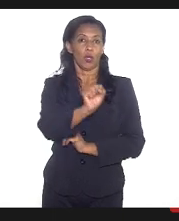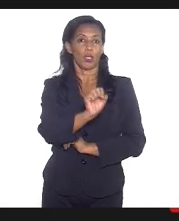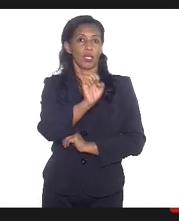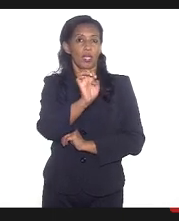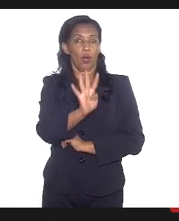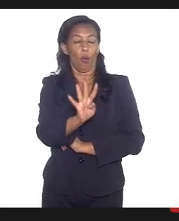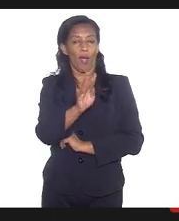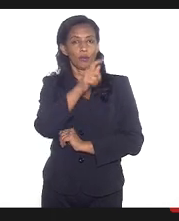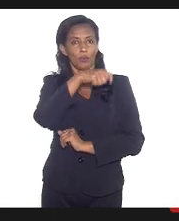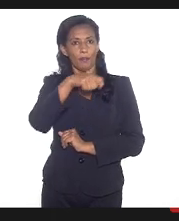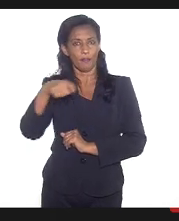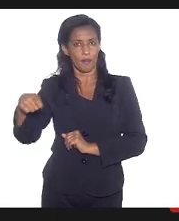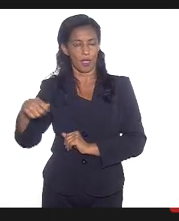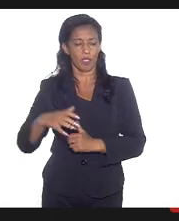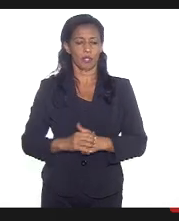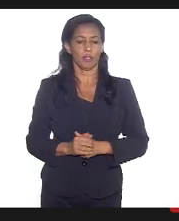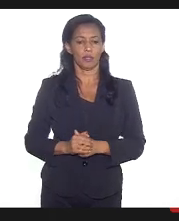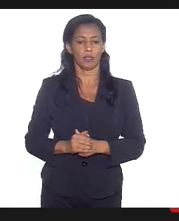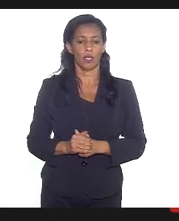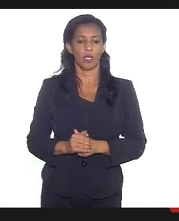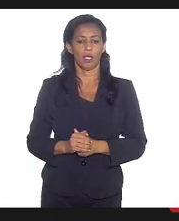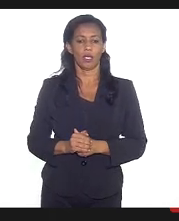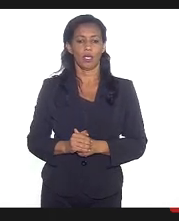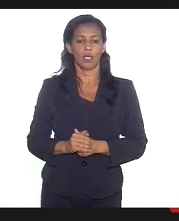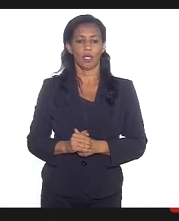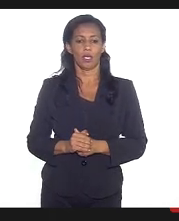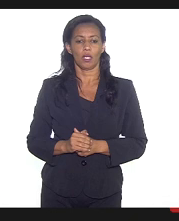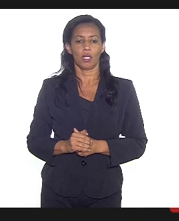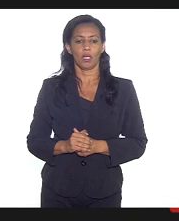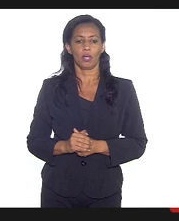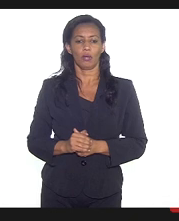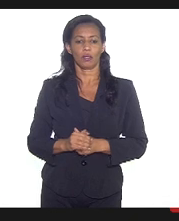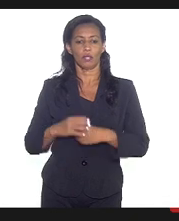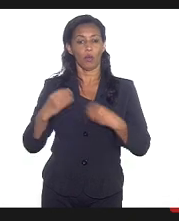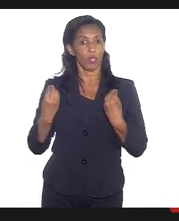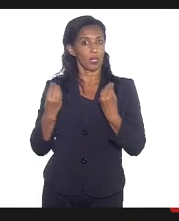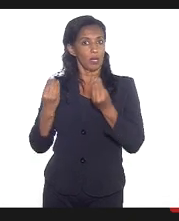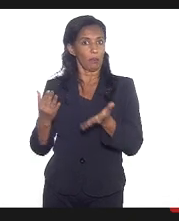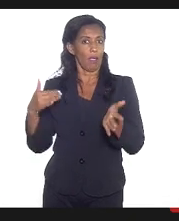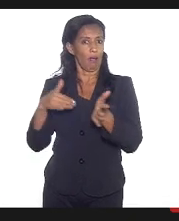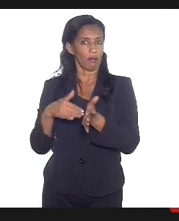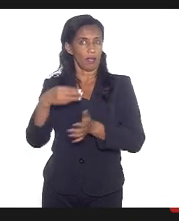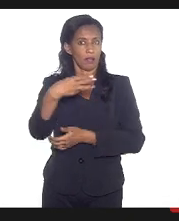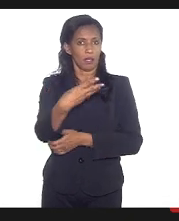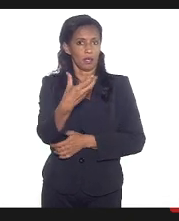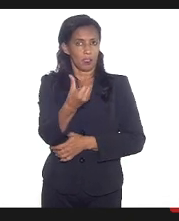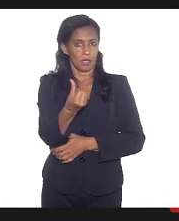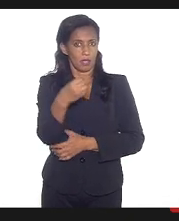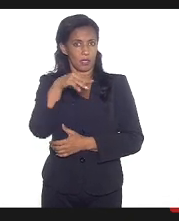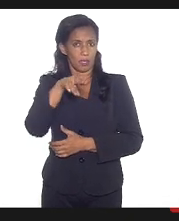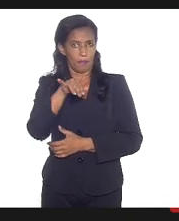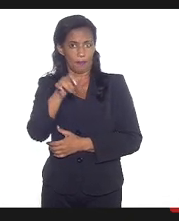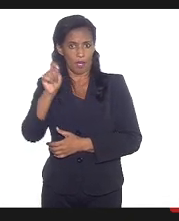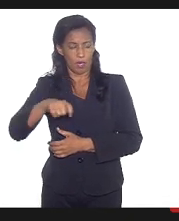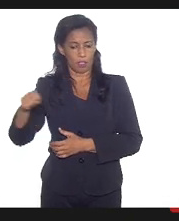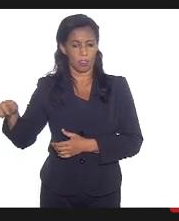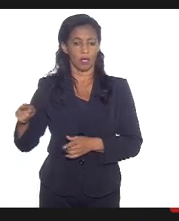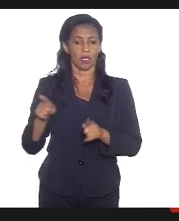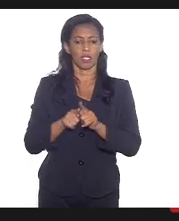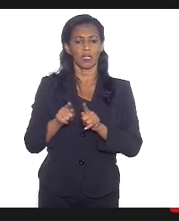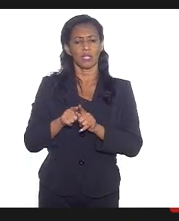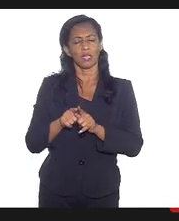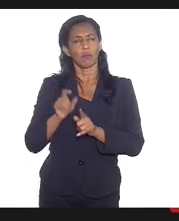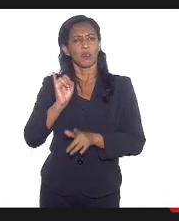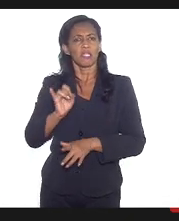meses e a dação de pagamento num prazo maior de até 360 meses. E poderia também, naqueles casos em que